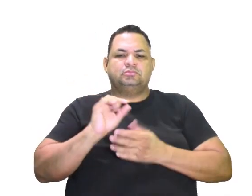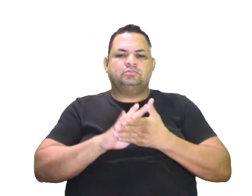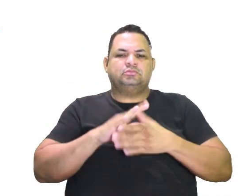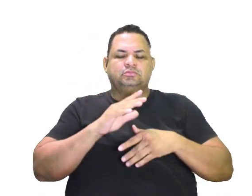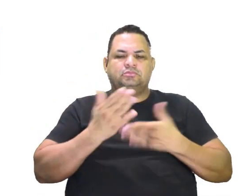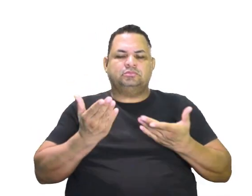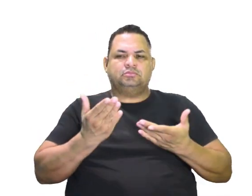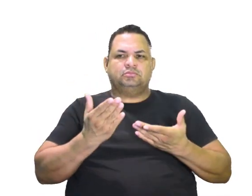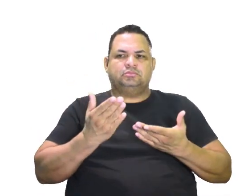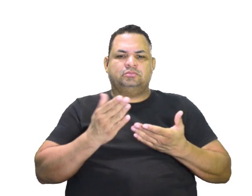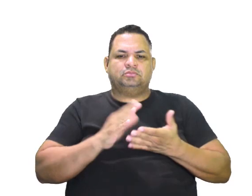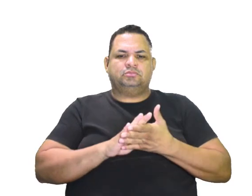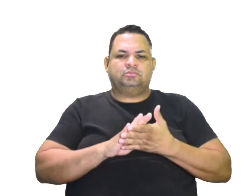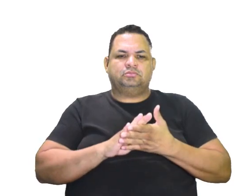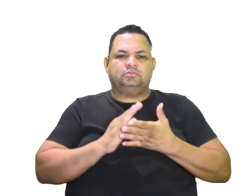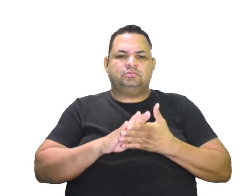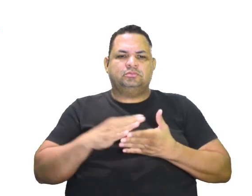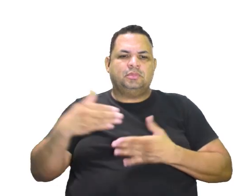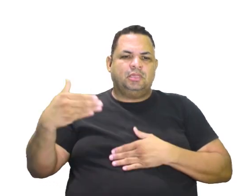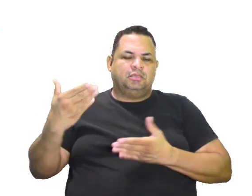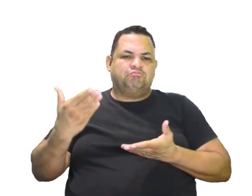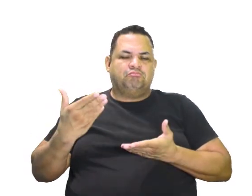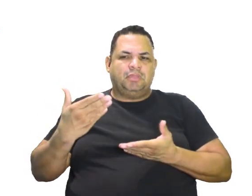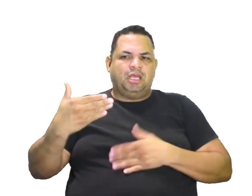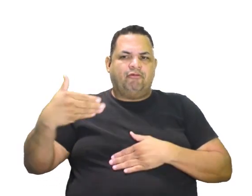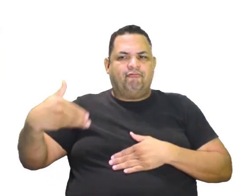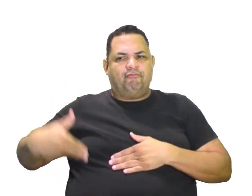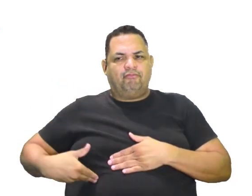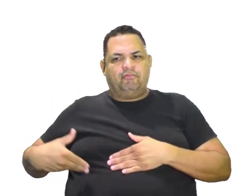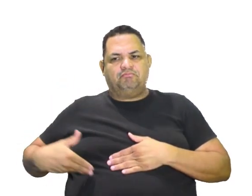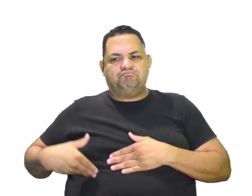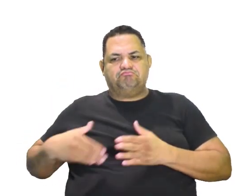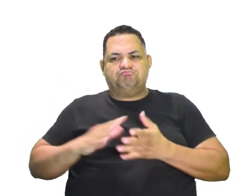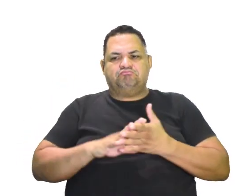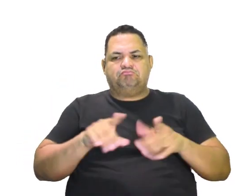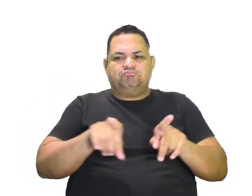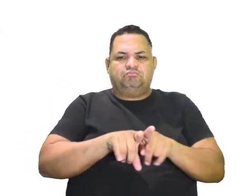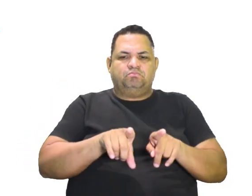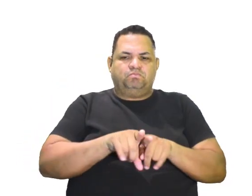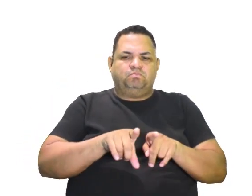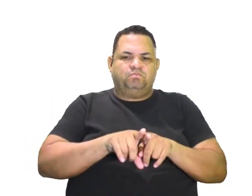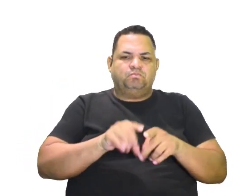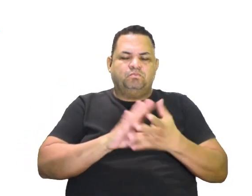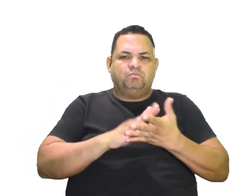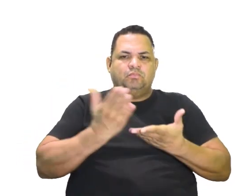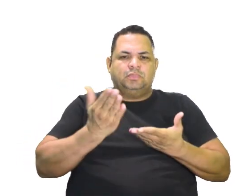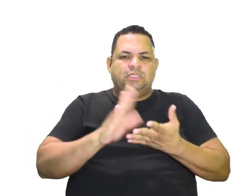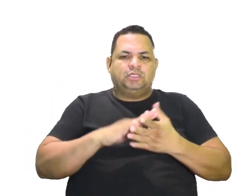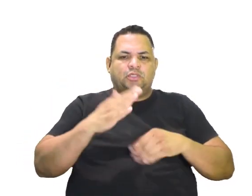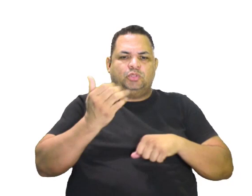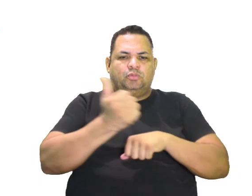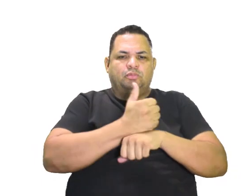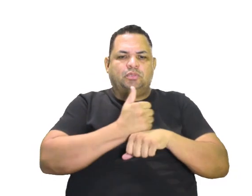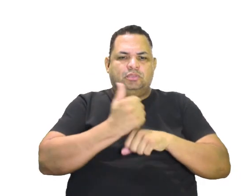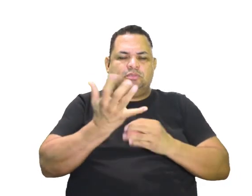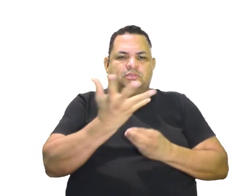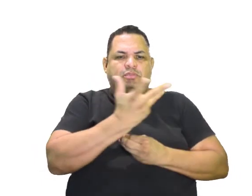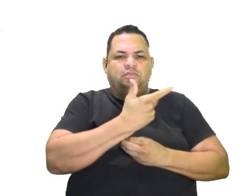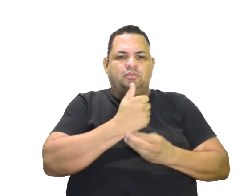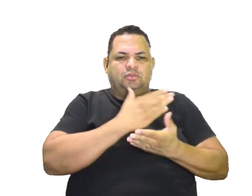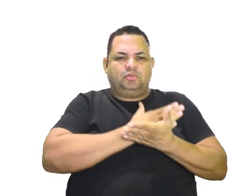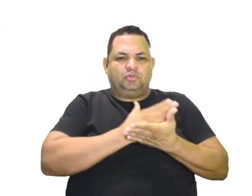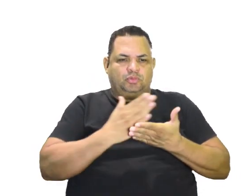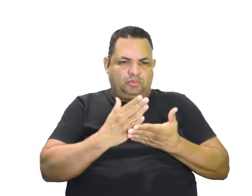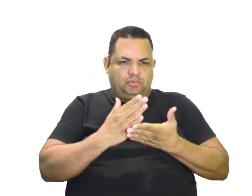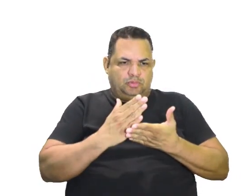dos pobres, a acentuação desse empobrecimento ficou muito evidente e os artistas começaram, como os